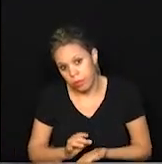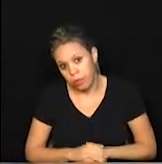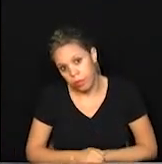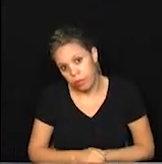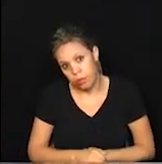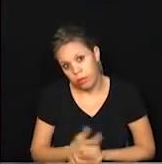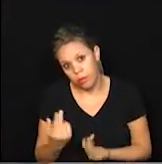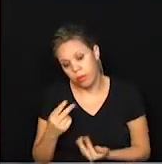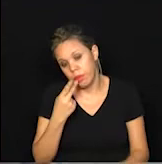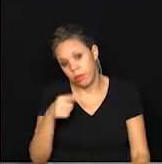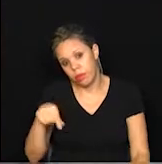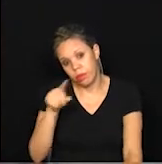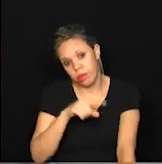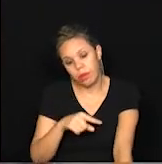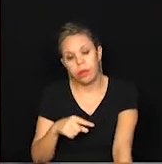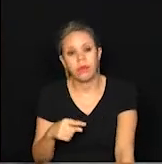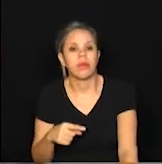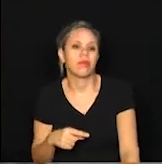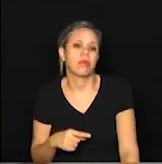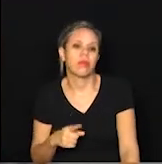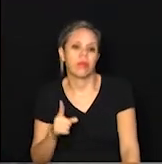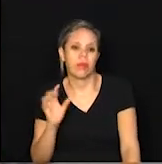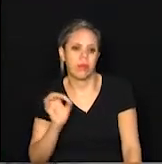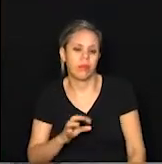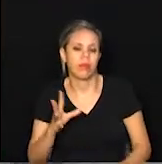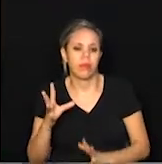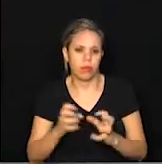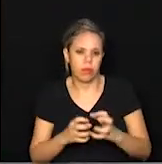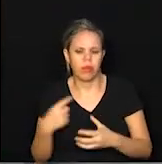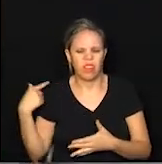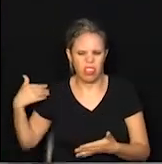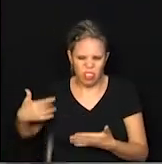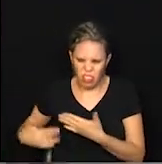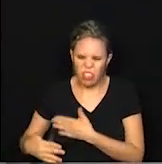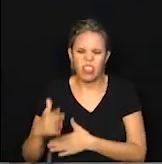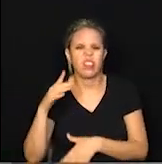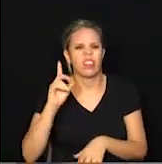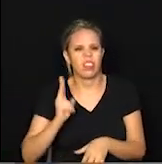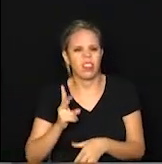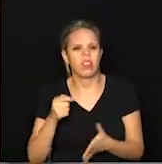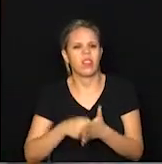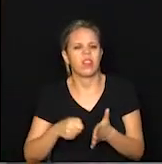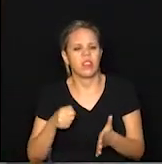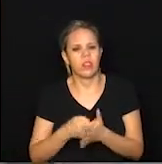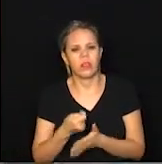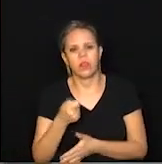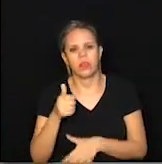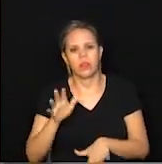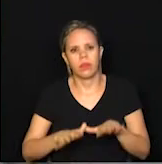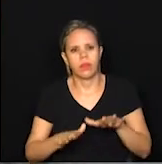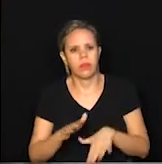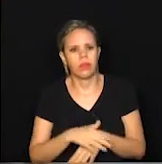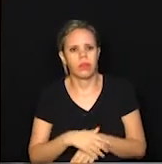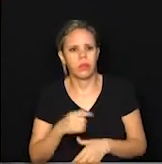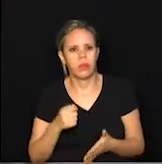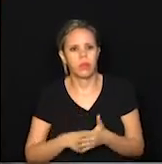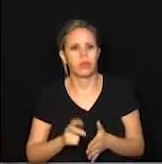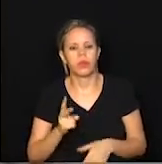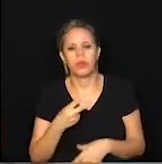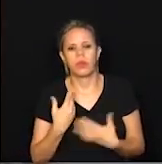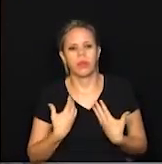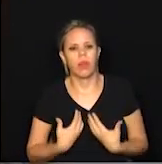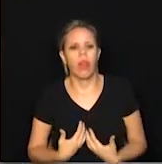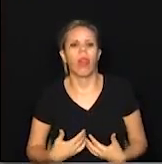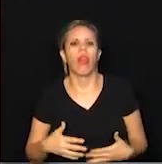Como vocês mesmos falaram, 1% é uma briga histórica, né? Quase que às vezes é uma luta